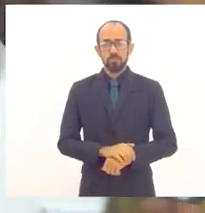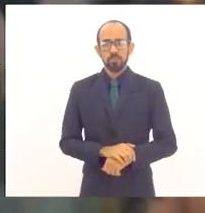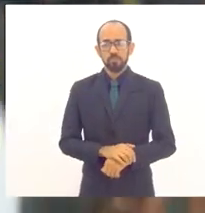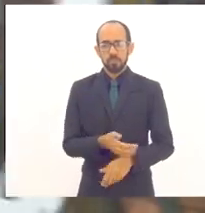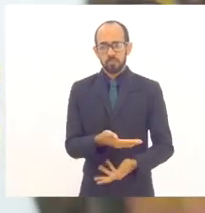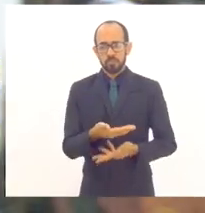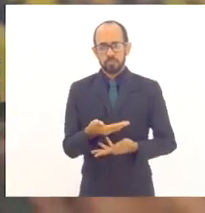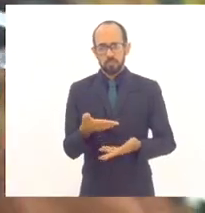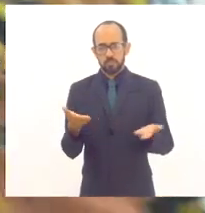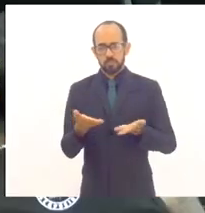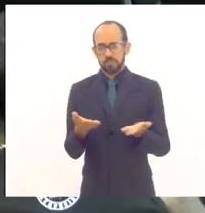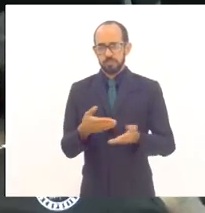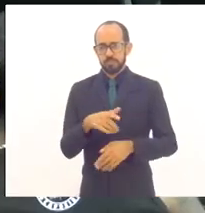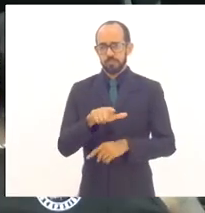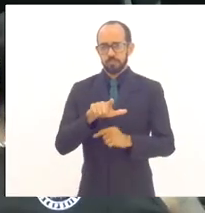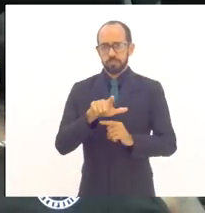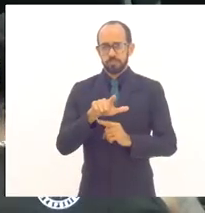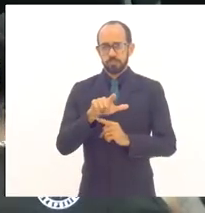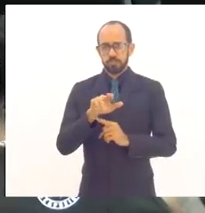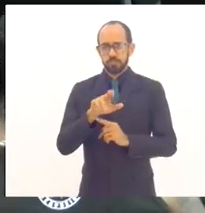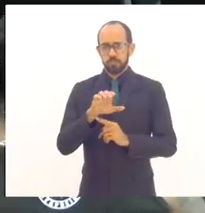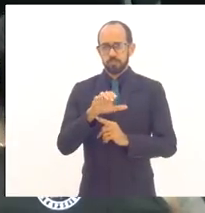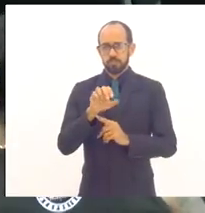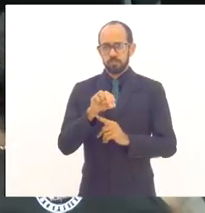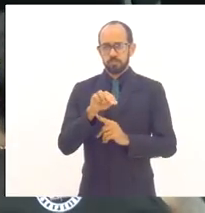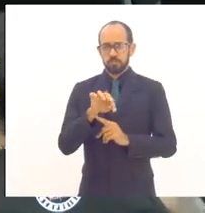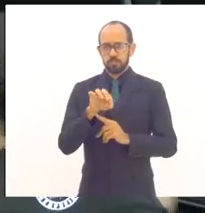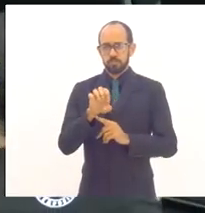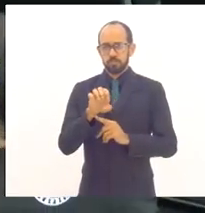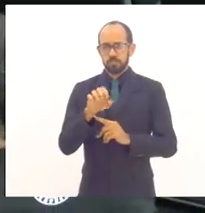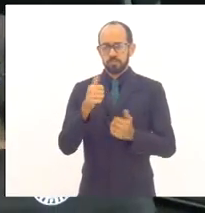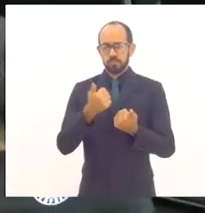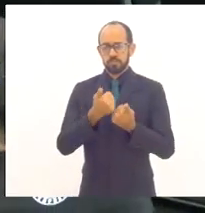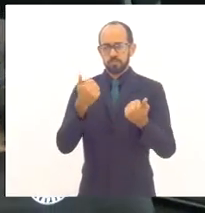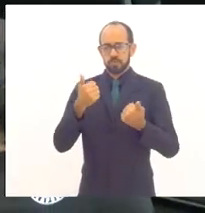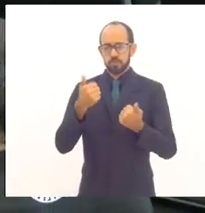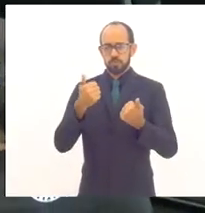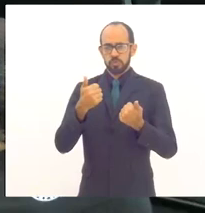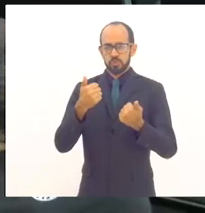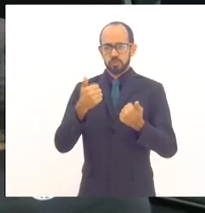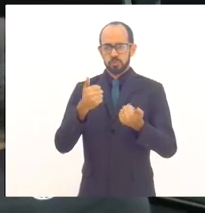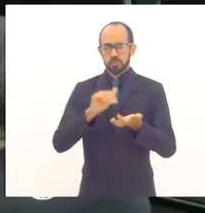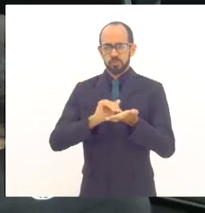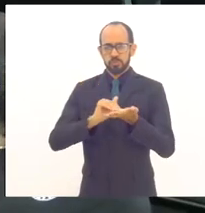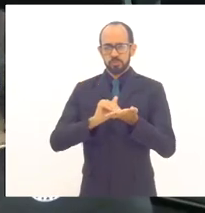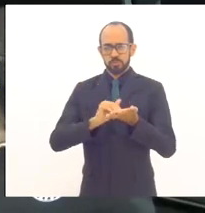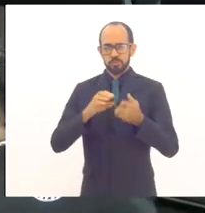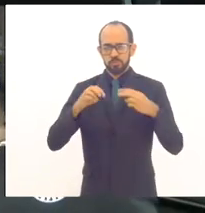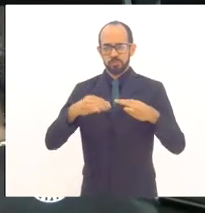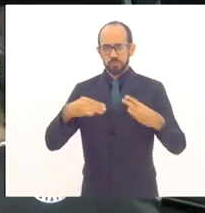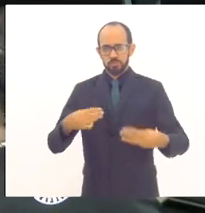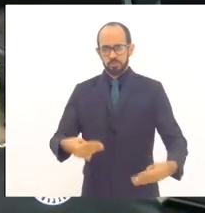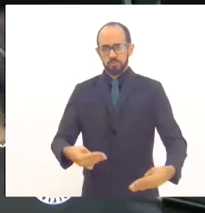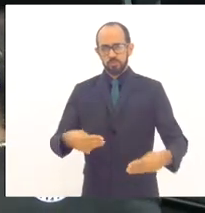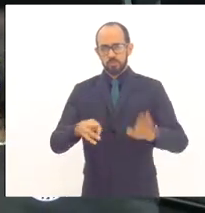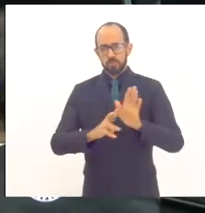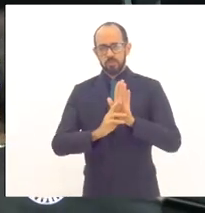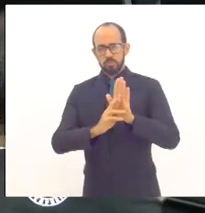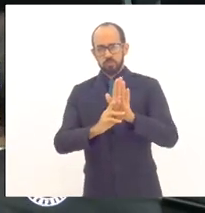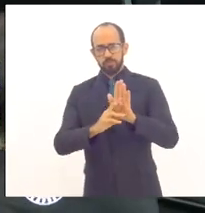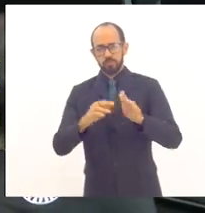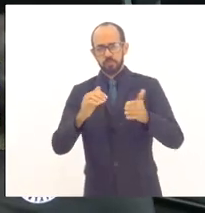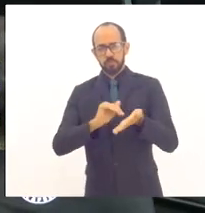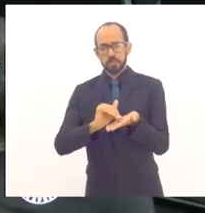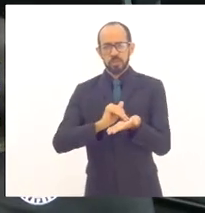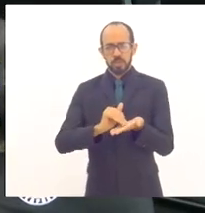chamamos agora a Luciene Figueiredo, que é superintendente de museus, e que está aqui também representando a